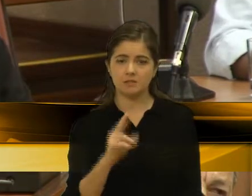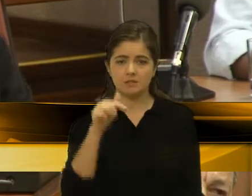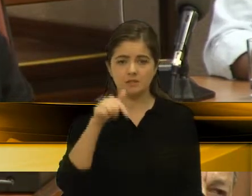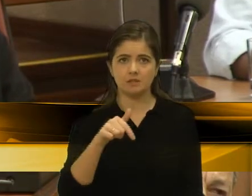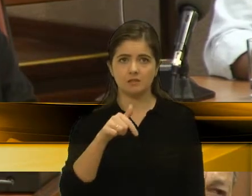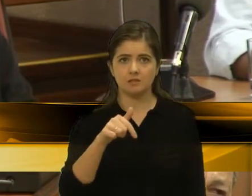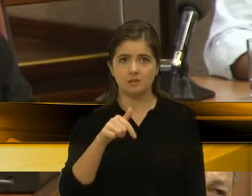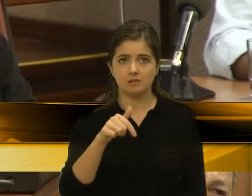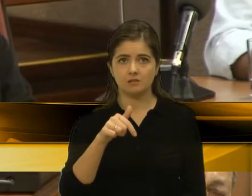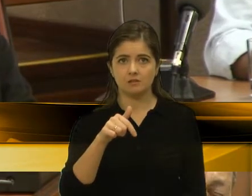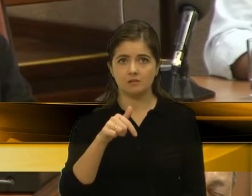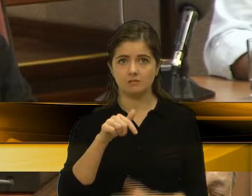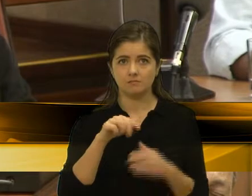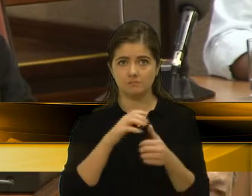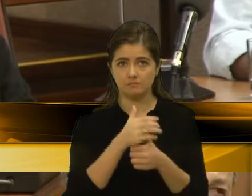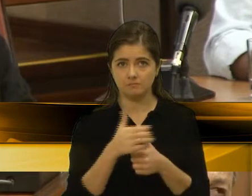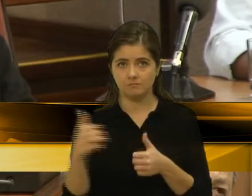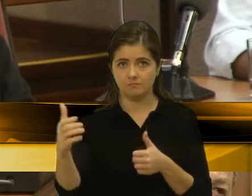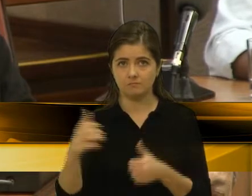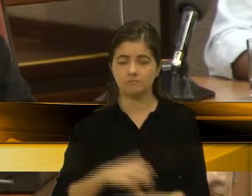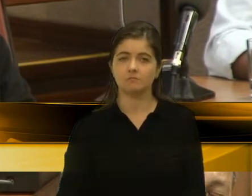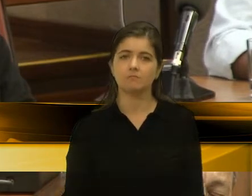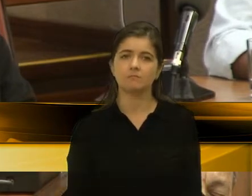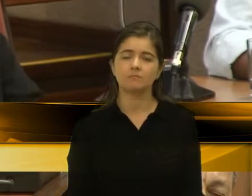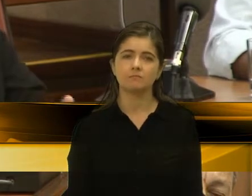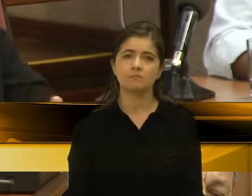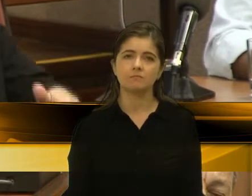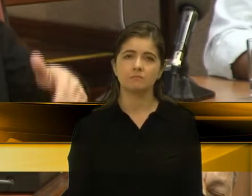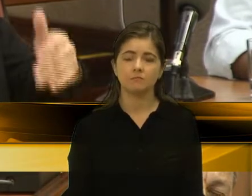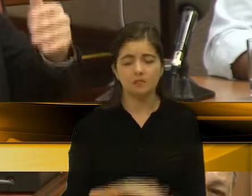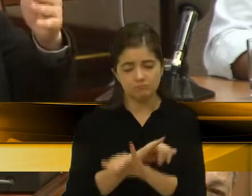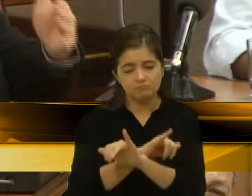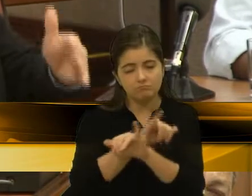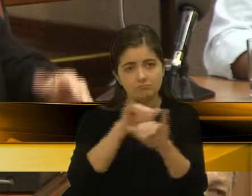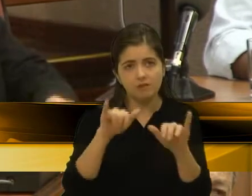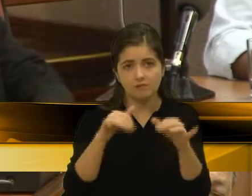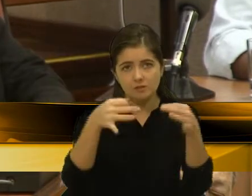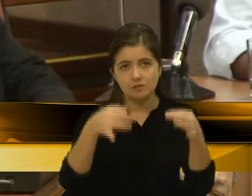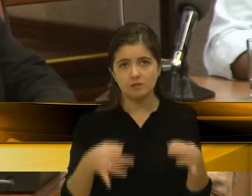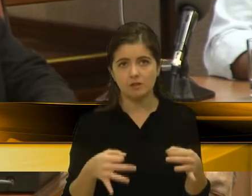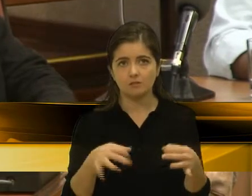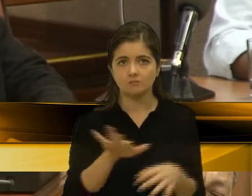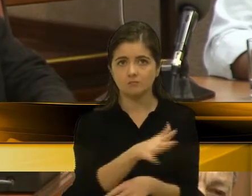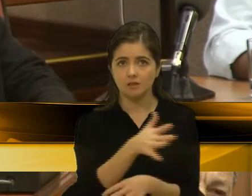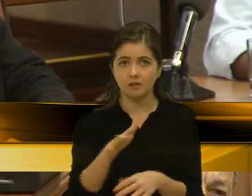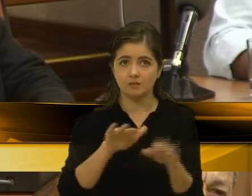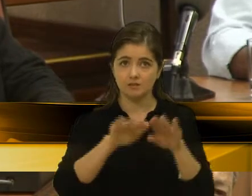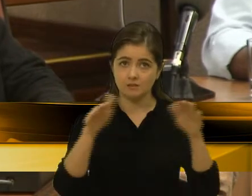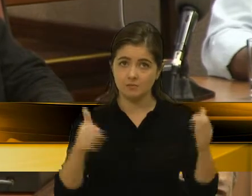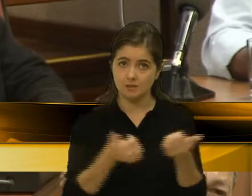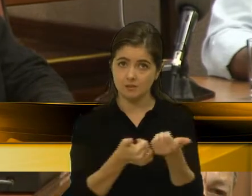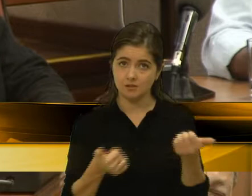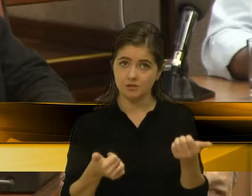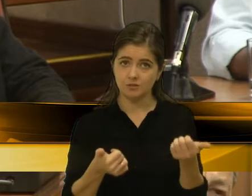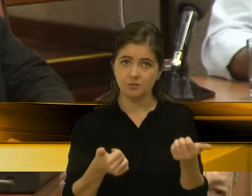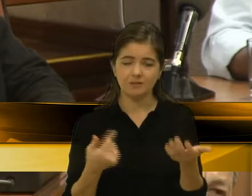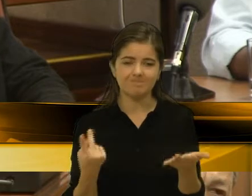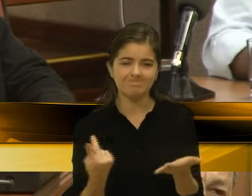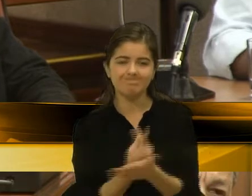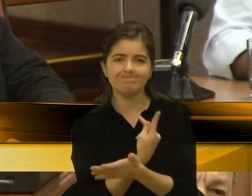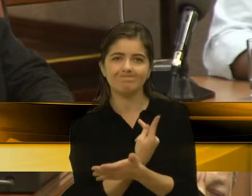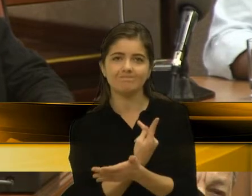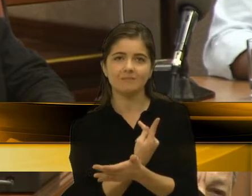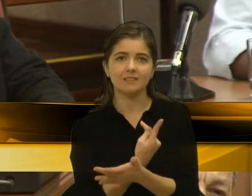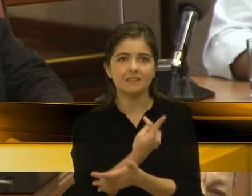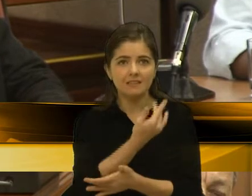legislatura. Agora, com certeza, e digo que talvez a mesa, presidente, se equivocou a não anunciar